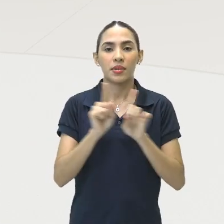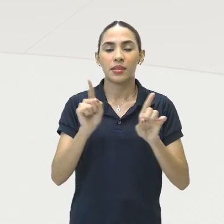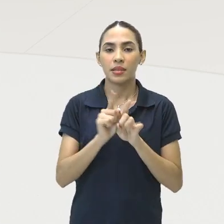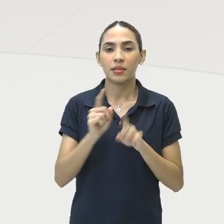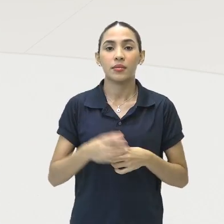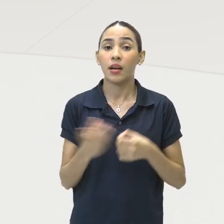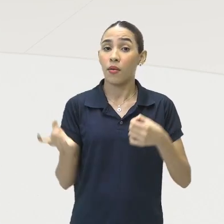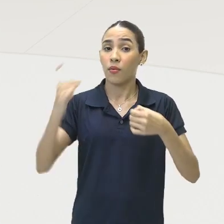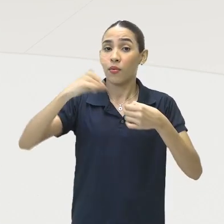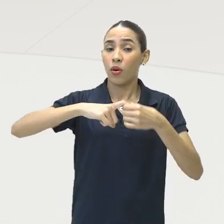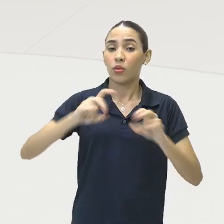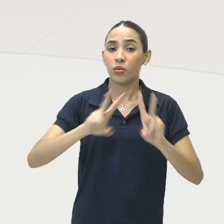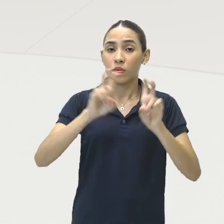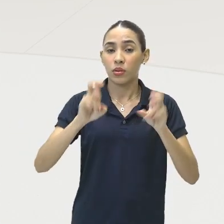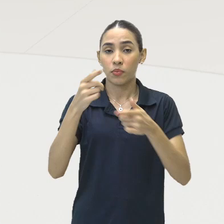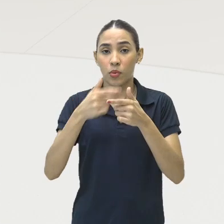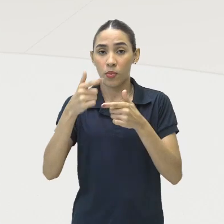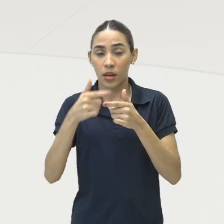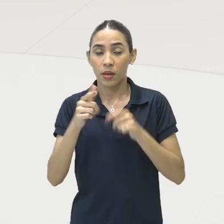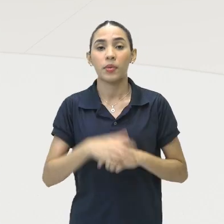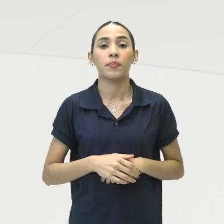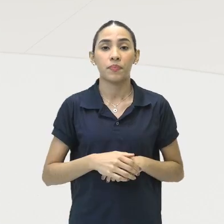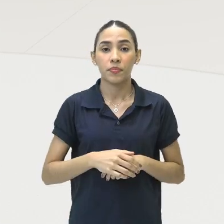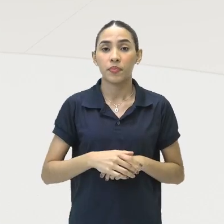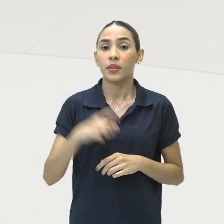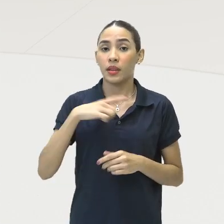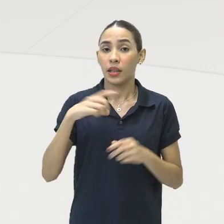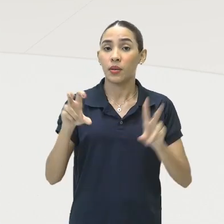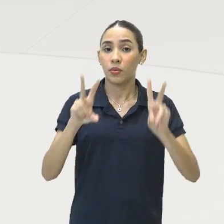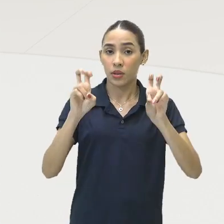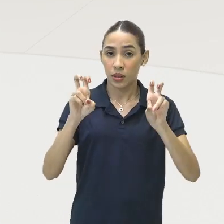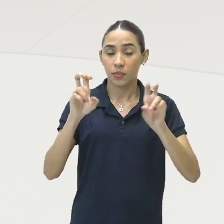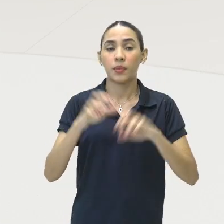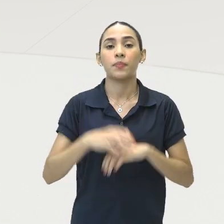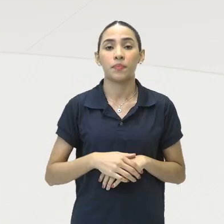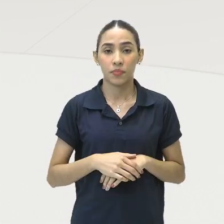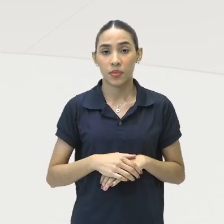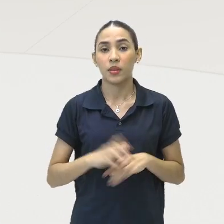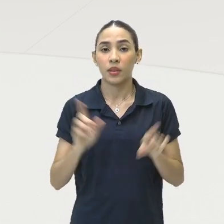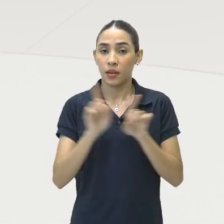a retomada da tese do tema e do problema, que eu tenho o tema aqui em cima. Eu